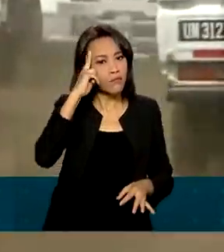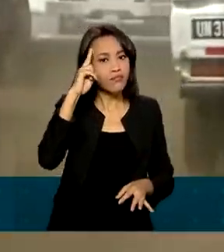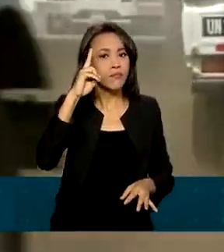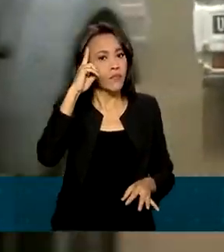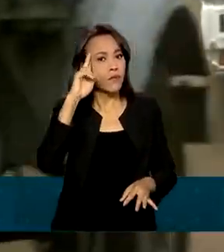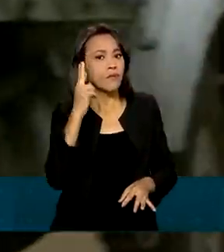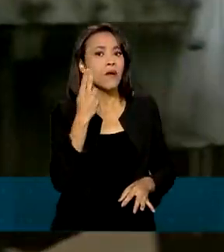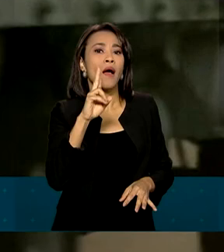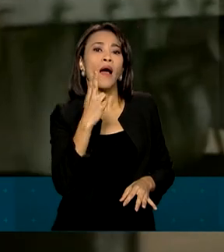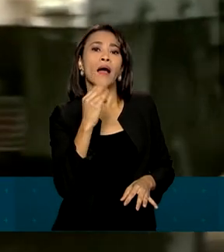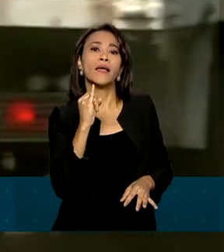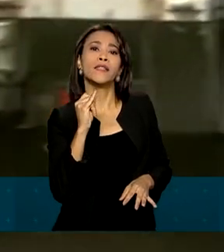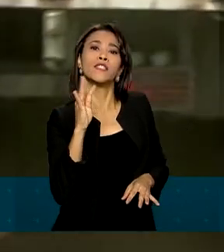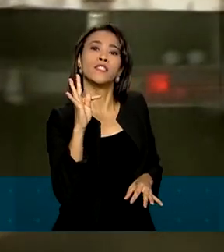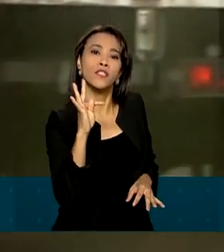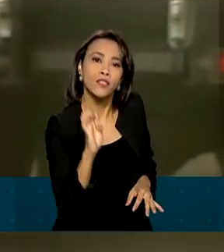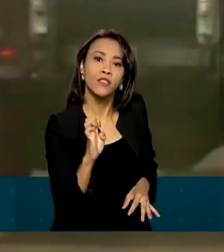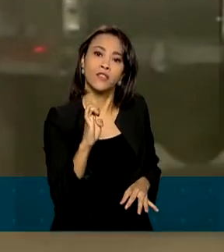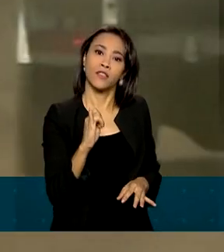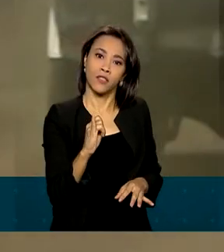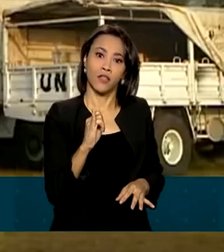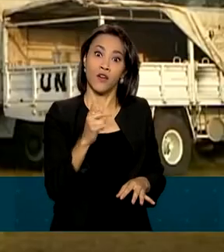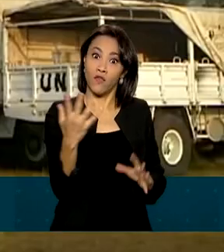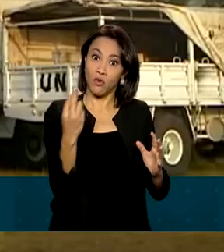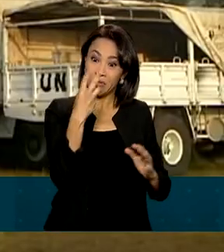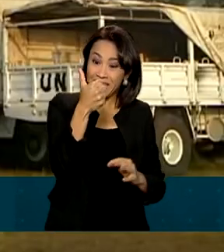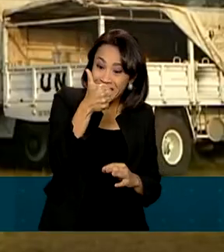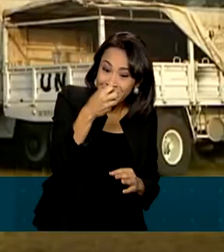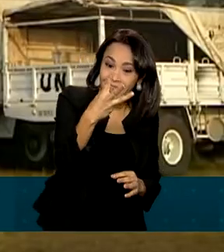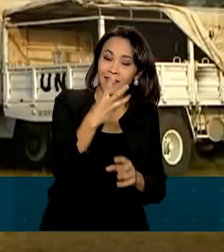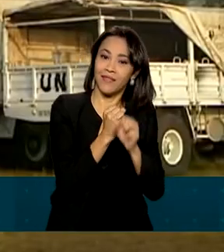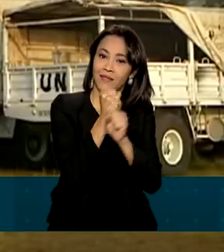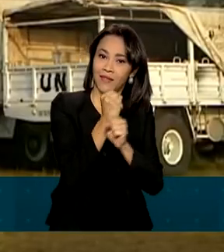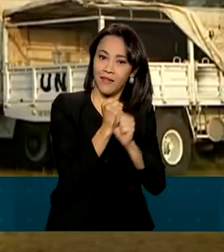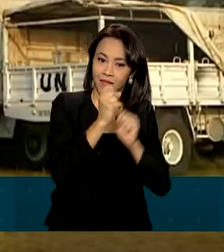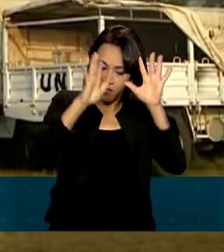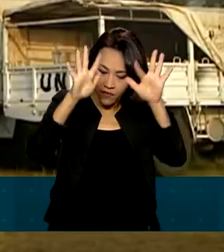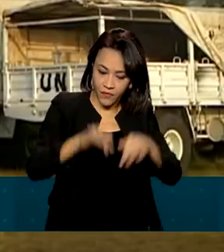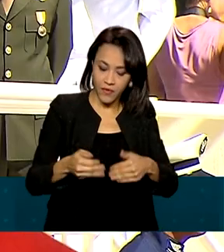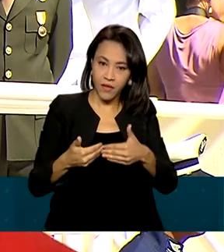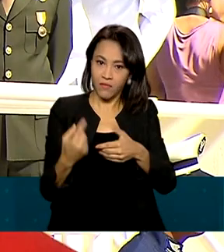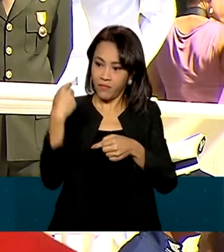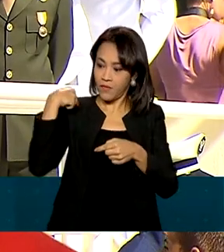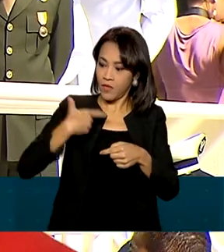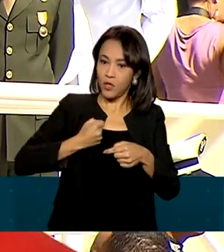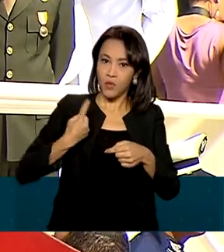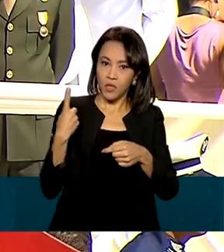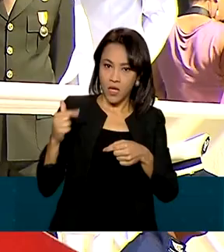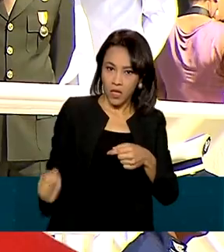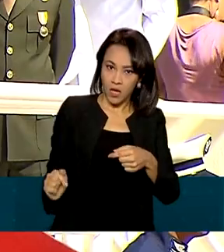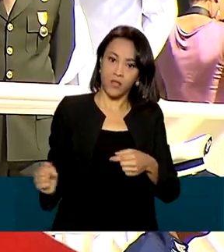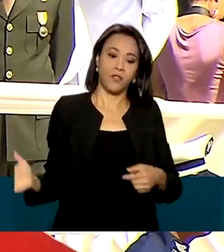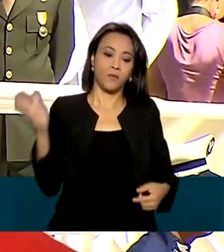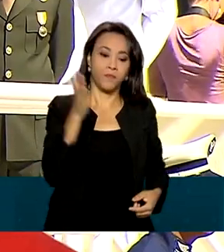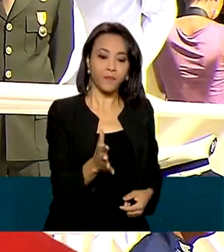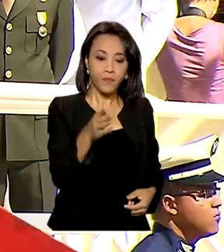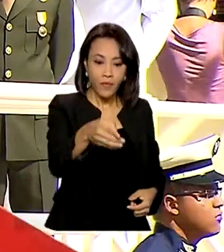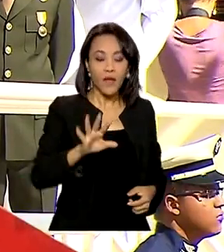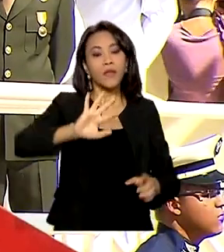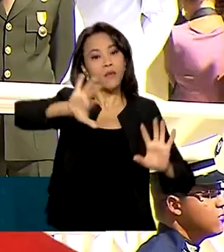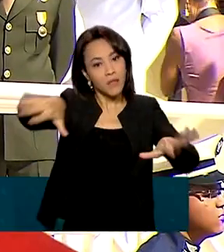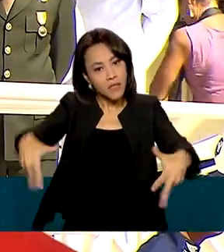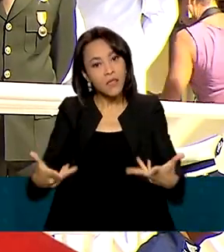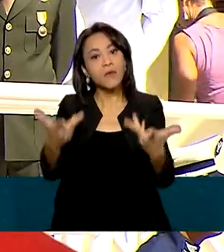a missão naquele país durou 13 anos e terminou em 2017 esta cerimônia do